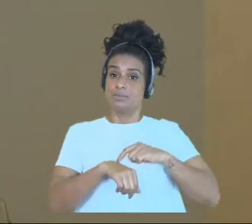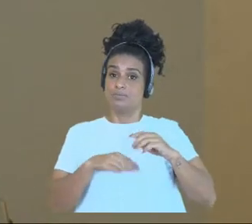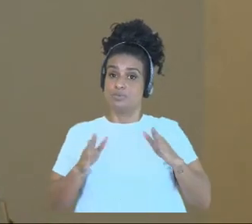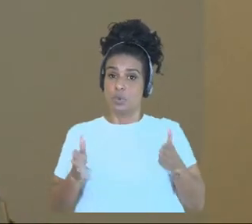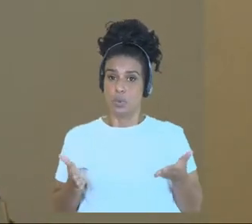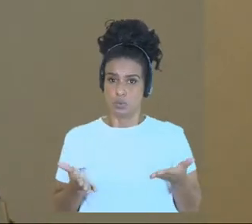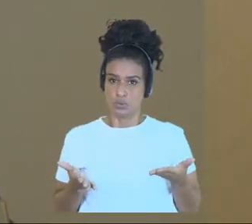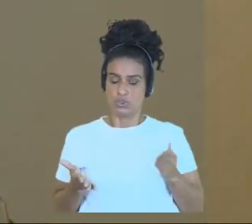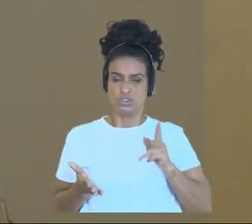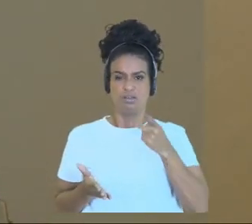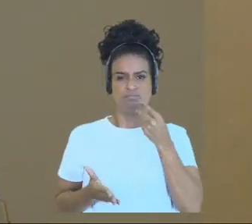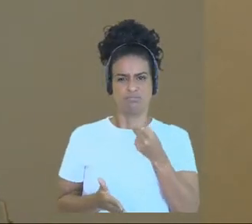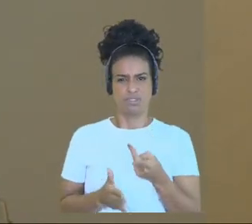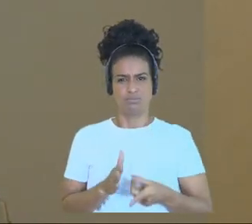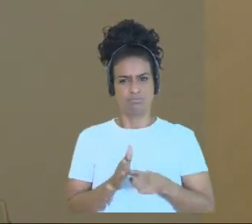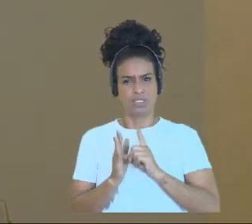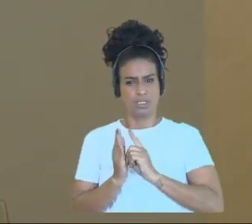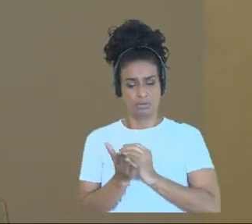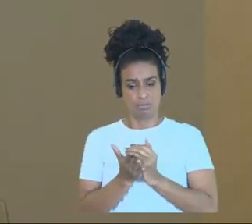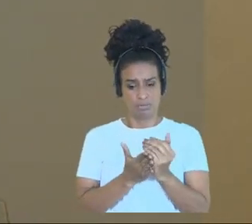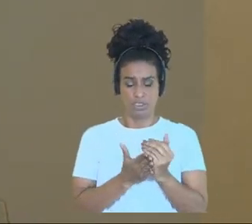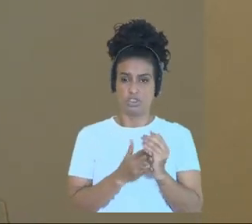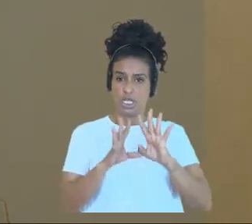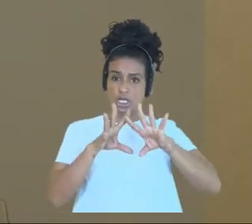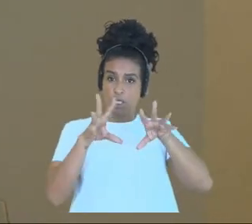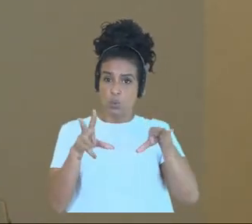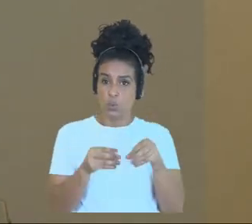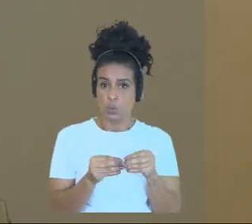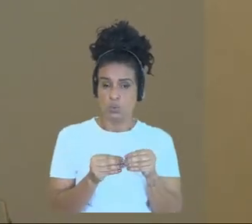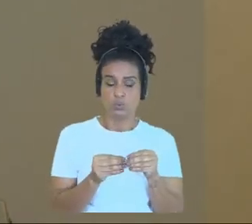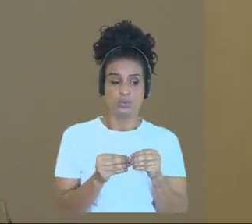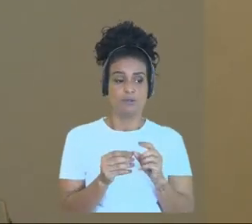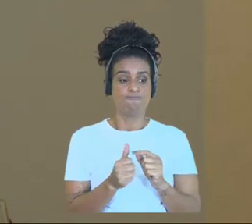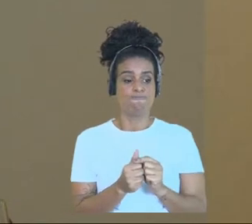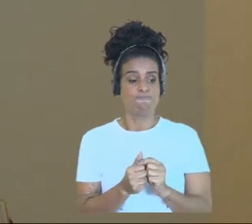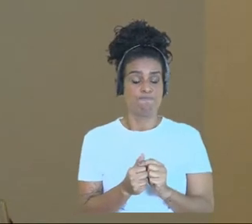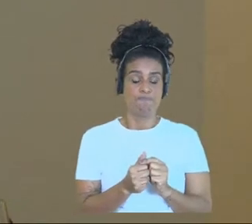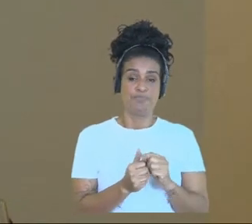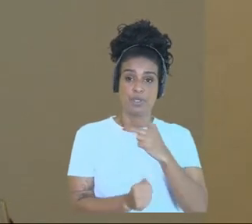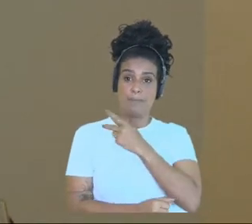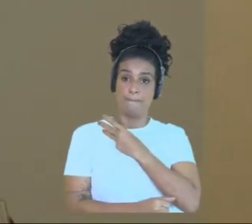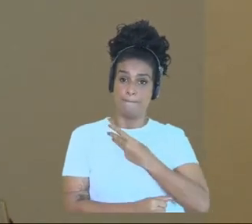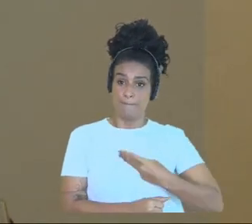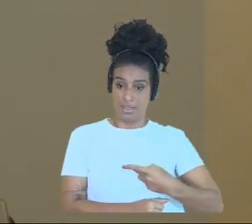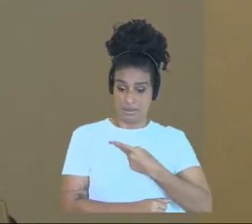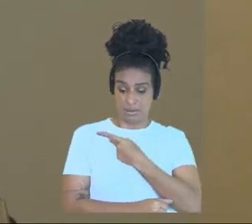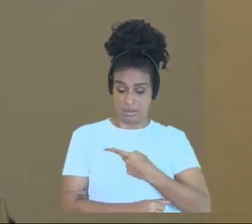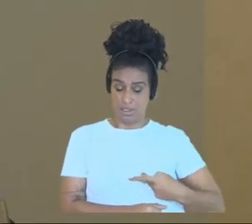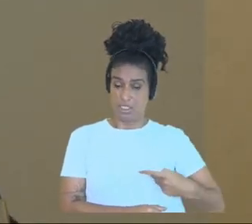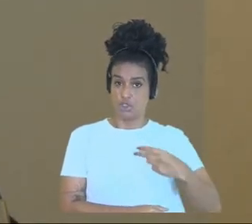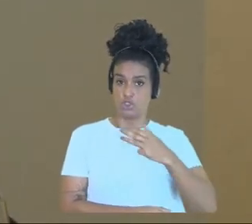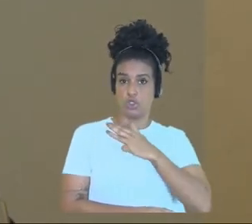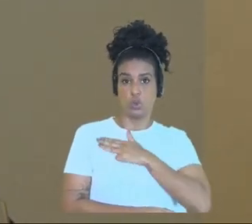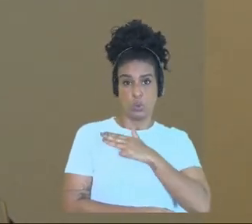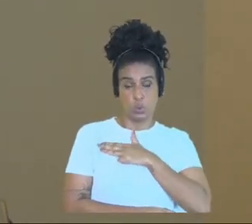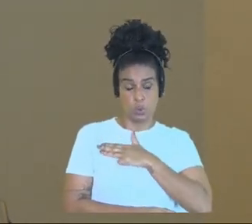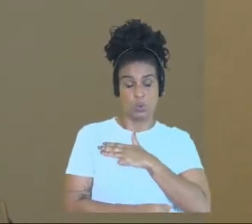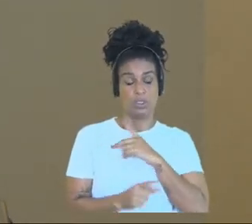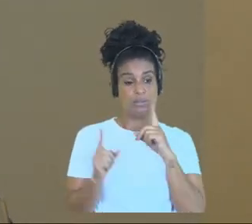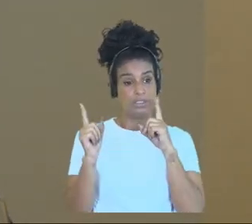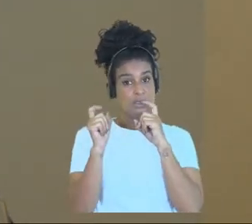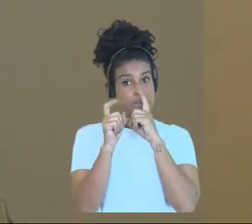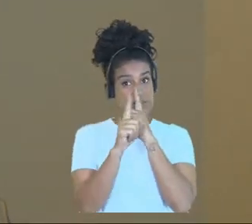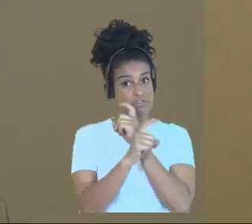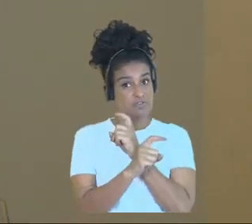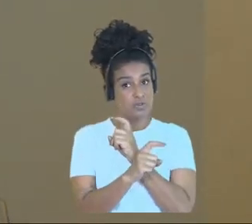falei no começo, e já caminhando para a conclusão, o presidente Lula vai ter uma batalha morro acima, né? Não vai